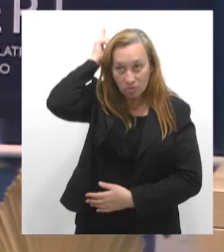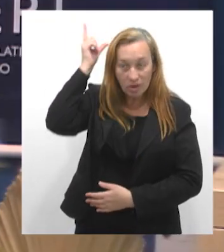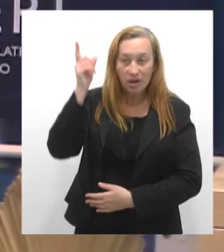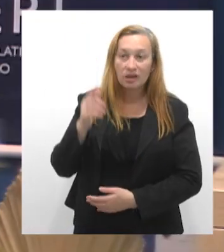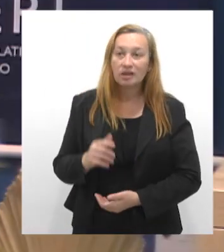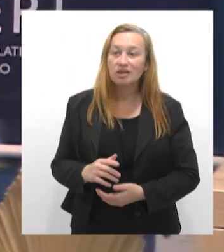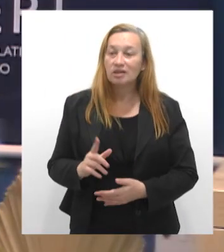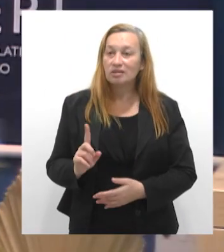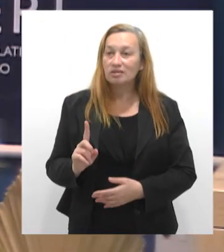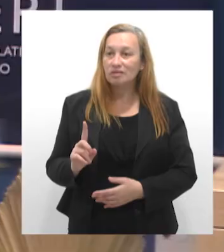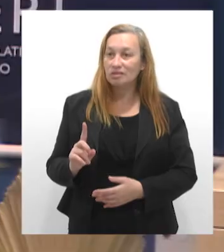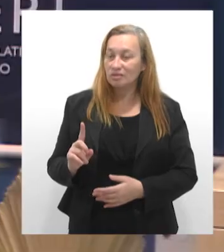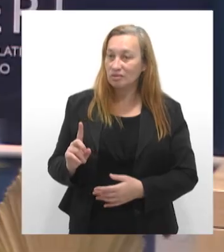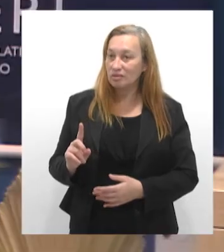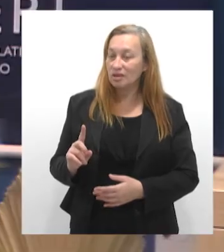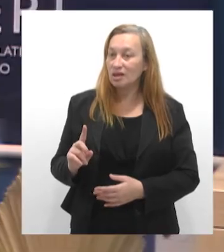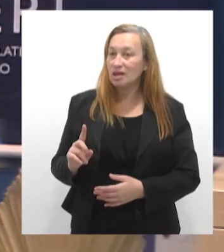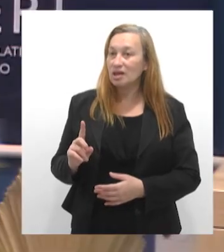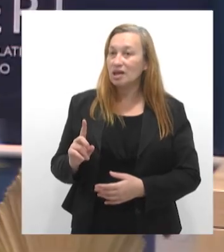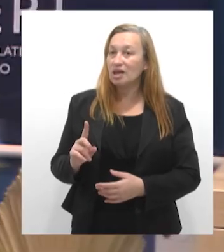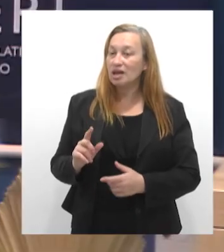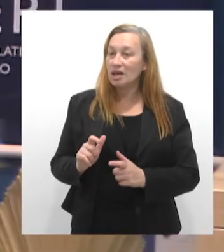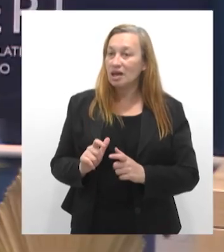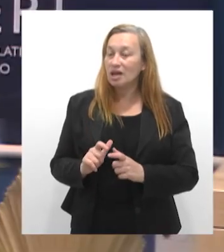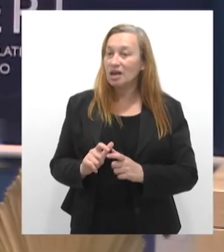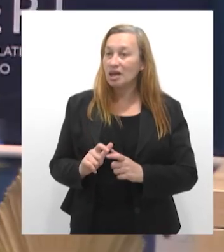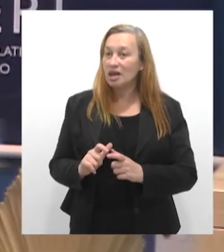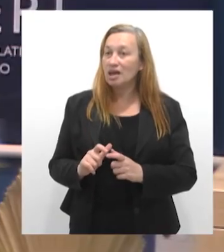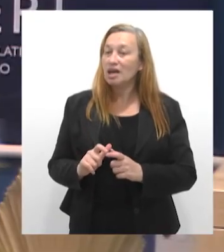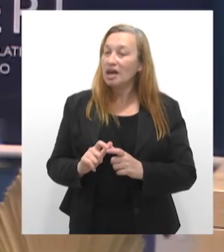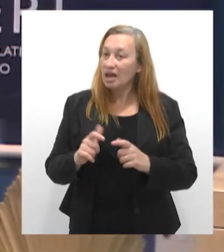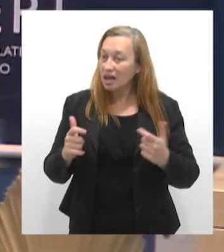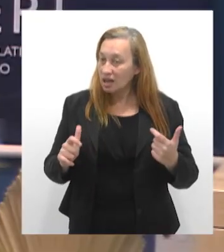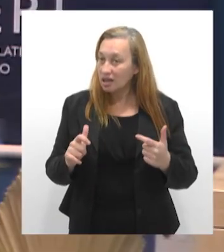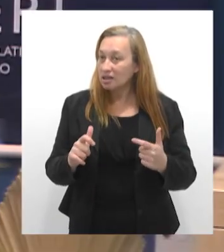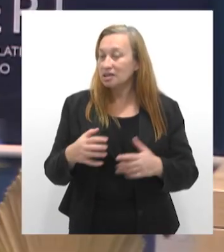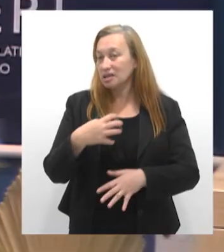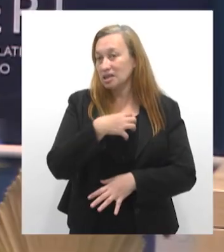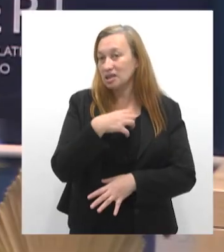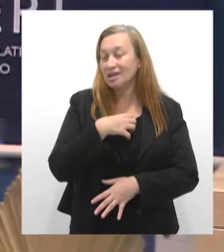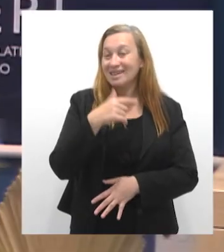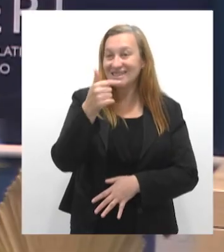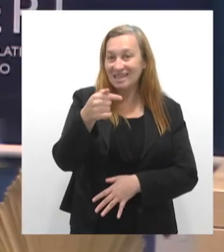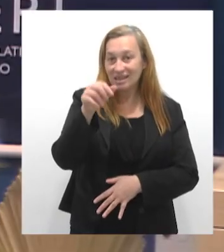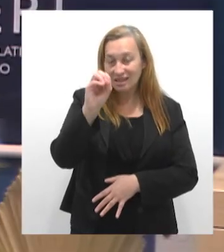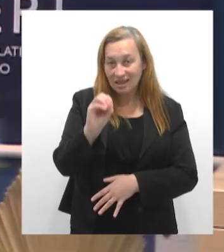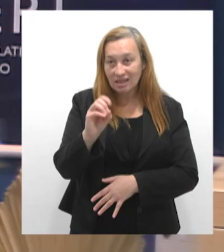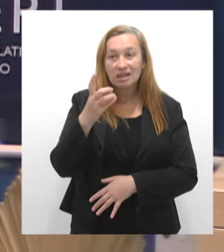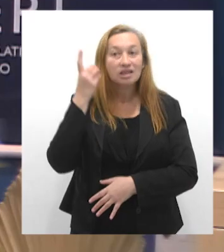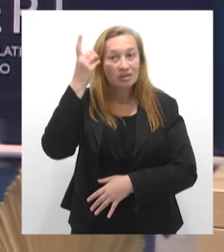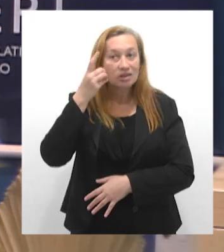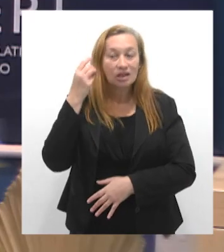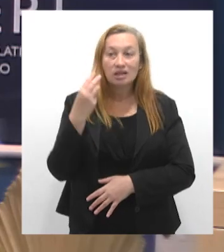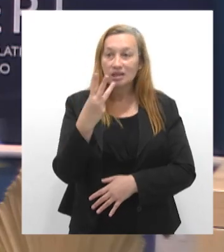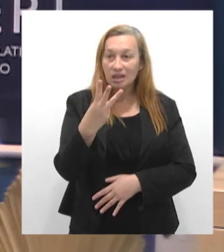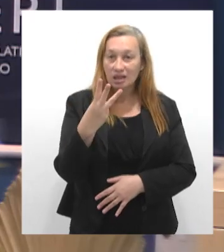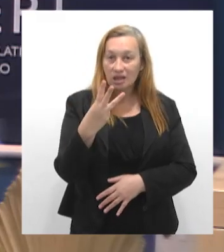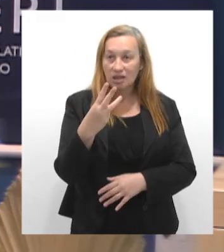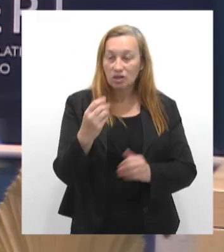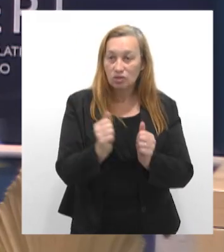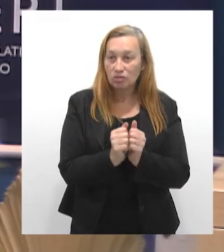a bola, é grande, inclusive nesse sentido. De 70 deputados, 3 participaram lá.